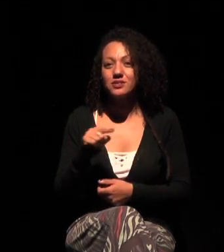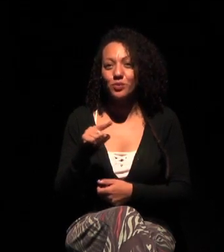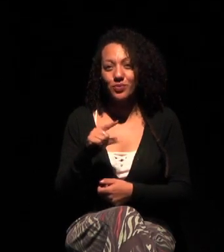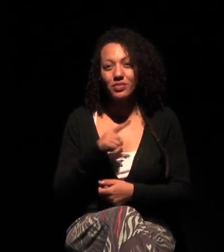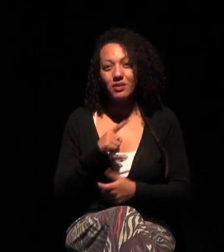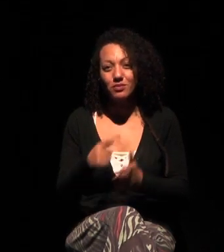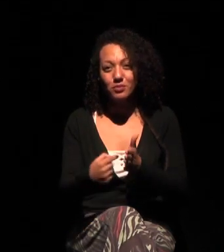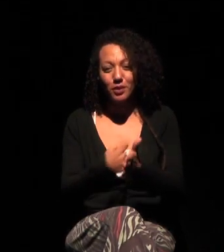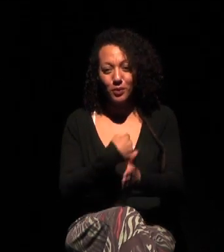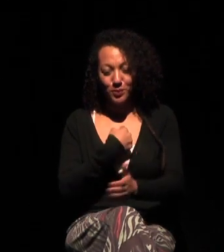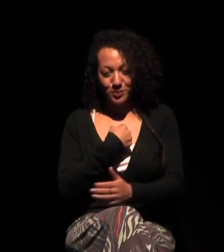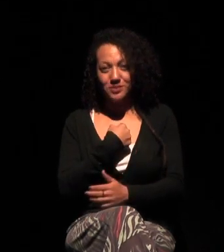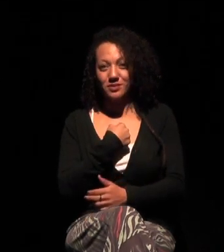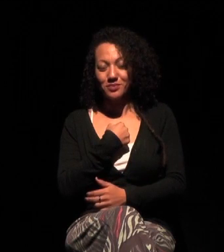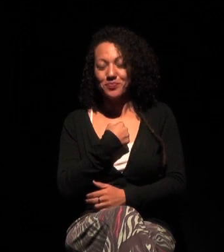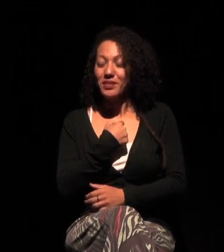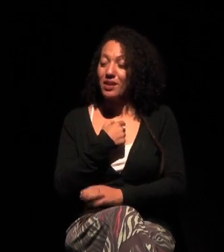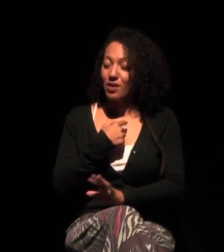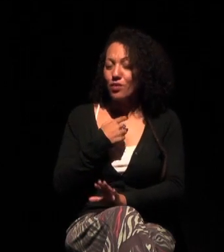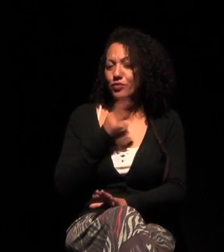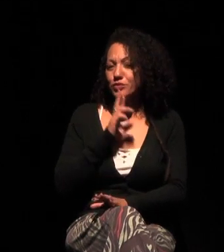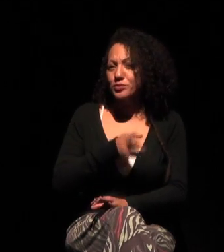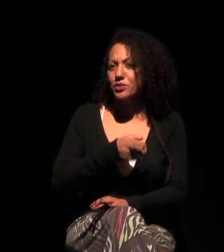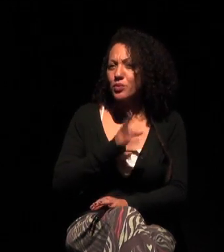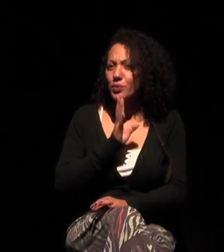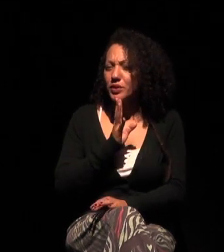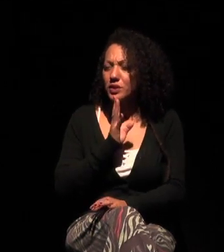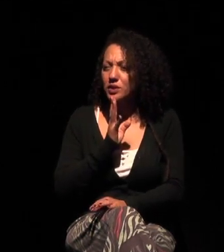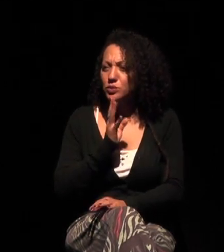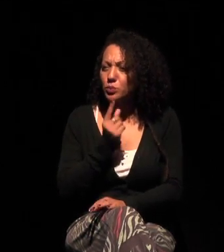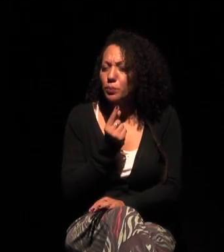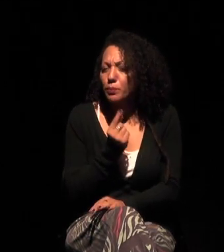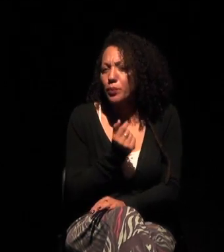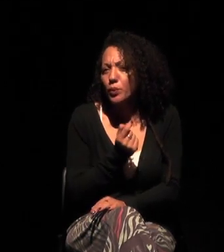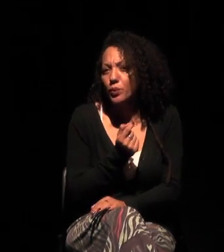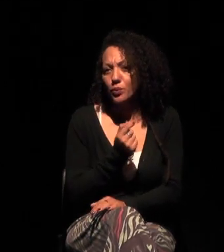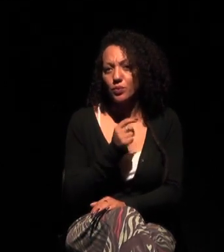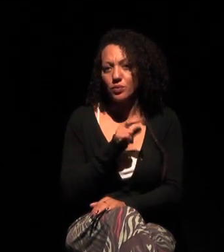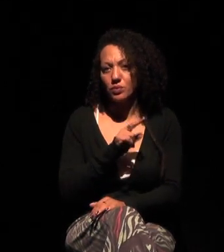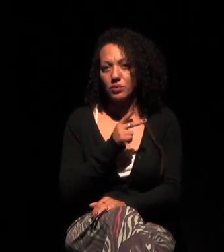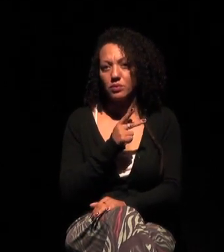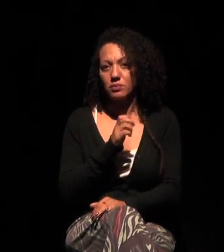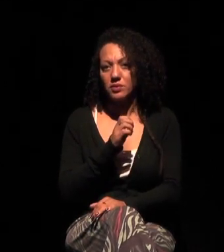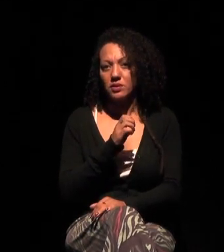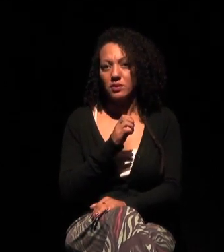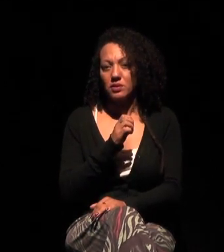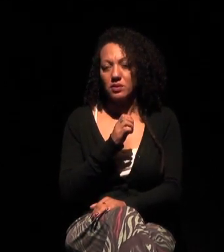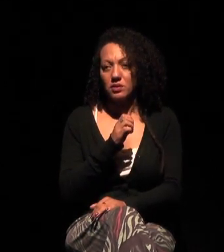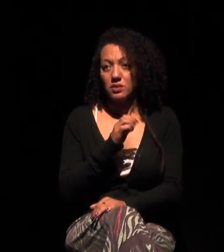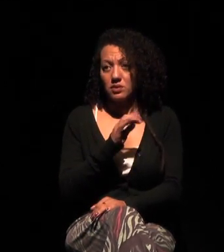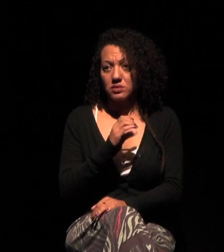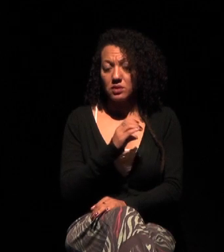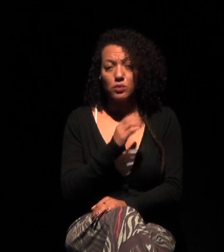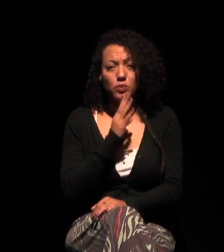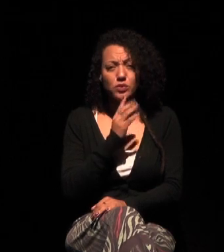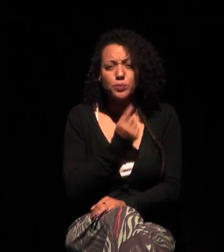levantada aqui eu conheci um pouquinho sol o tek como ele como ele funciona